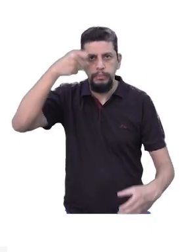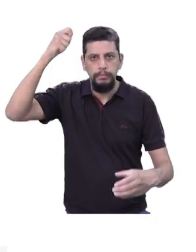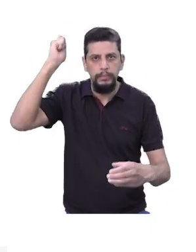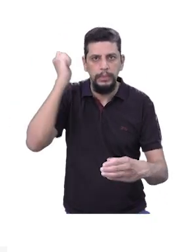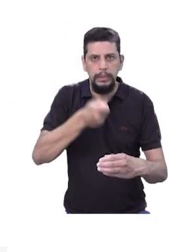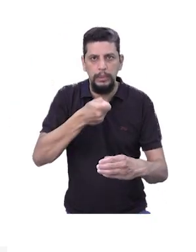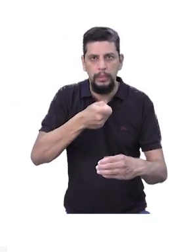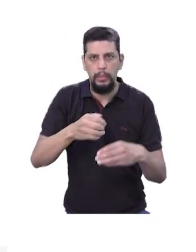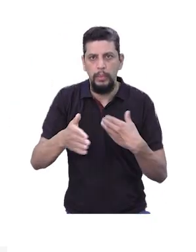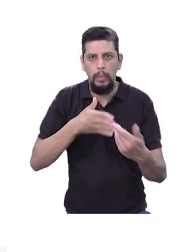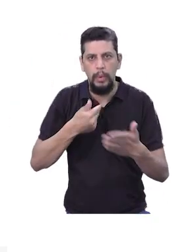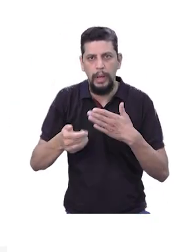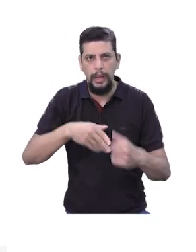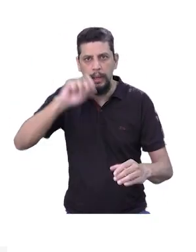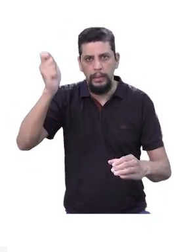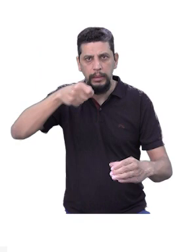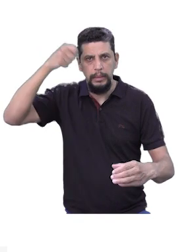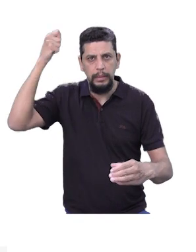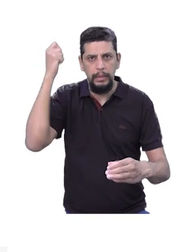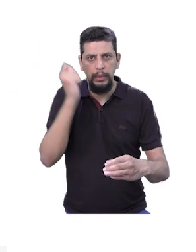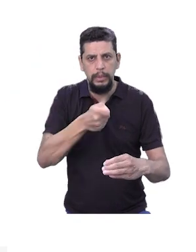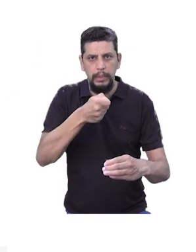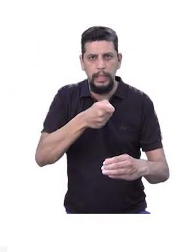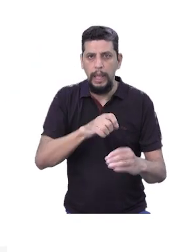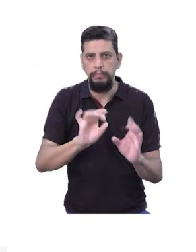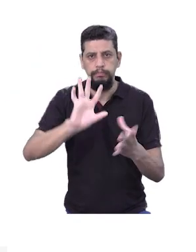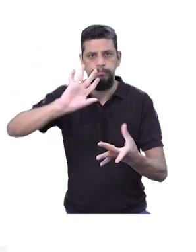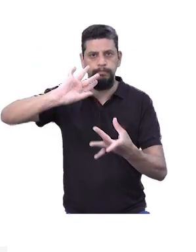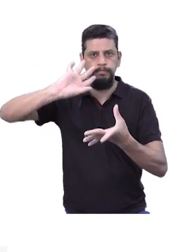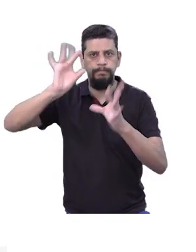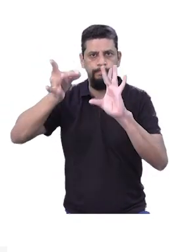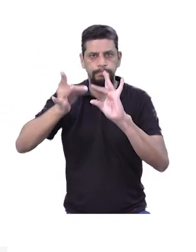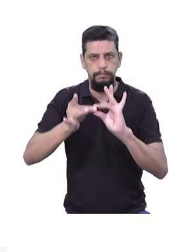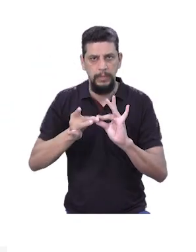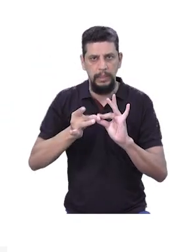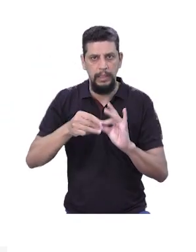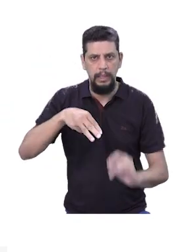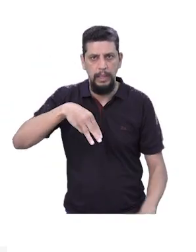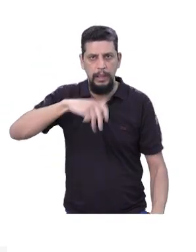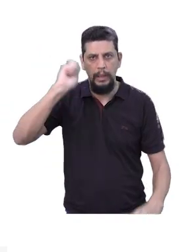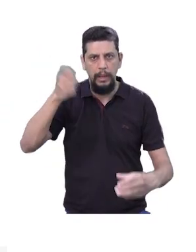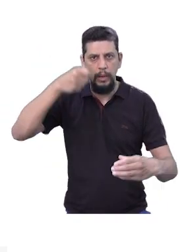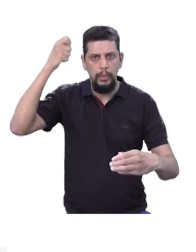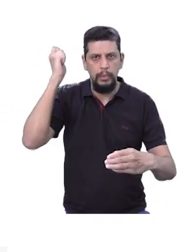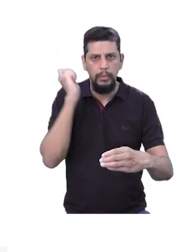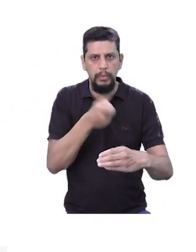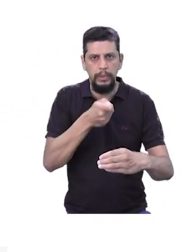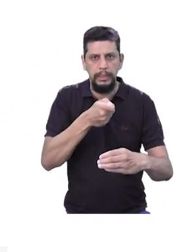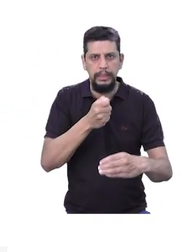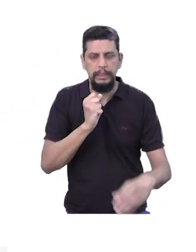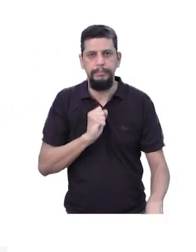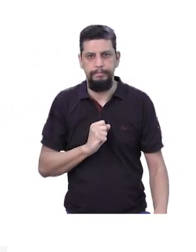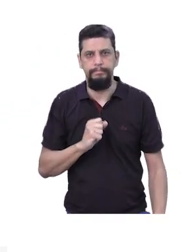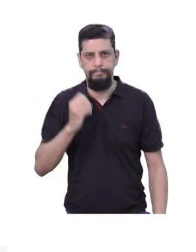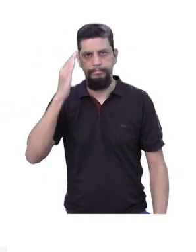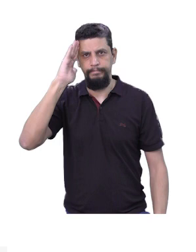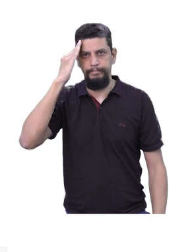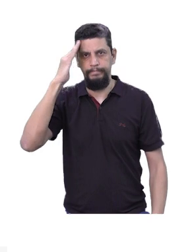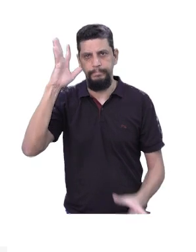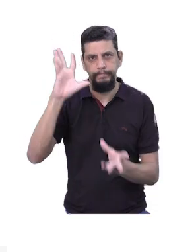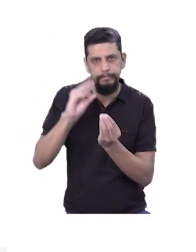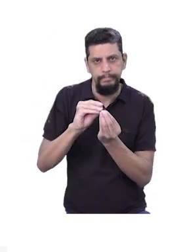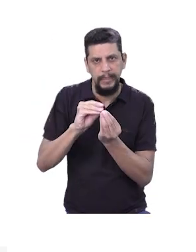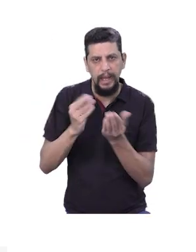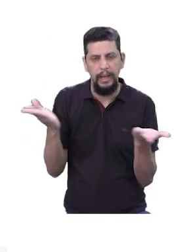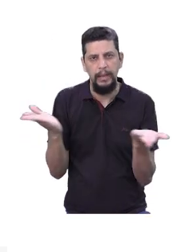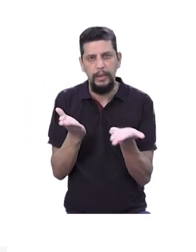Não foi um mágico qualquer que elas entrevistaram. Foi um mágico específico, né? Era um mágico e tem o nome dele. Isso. Entendi.